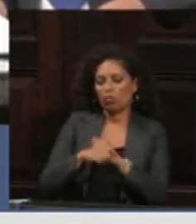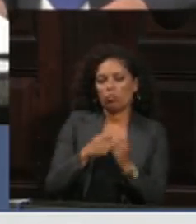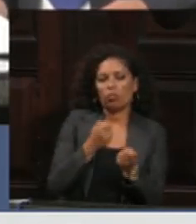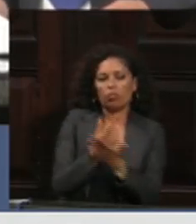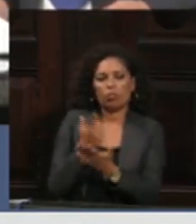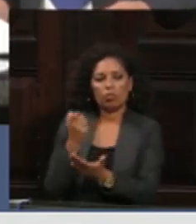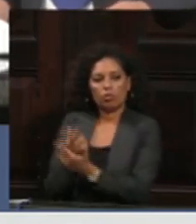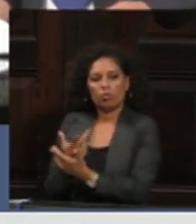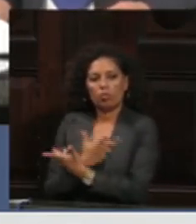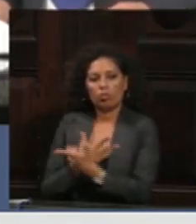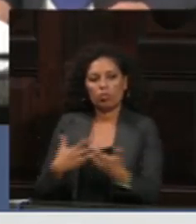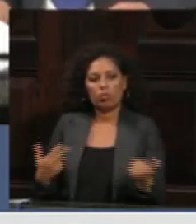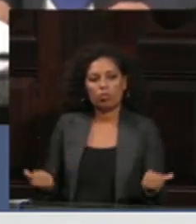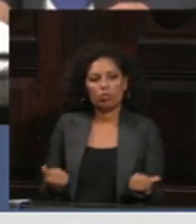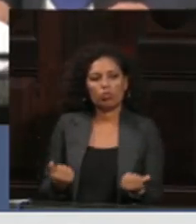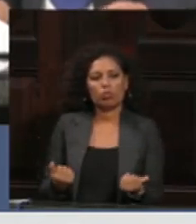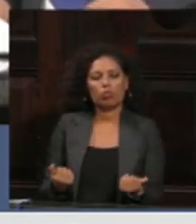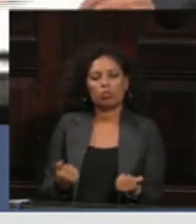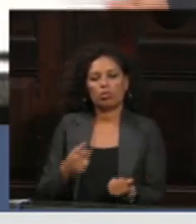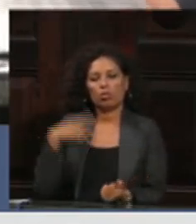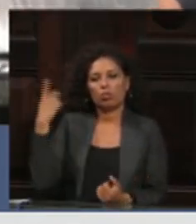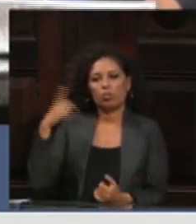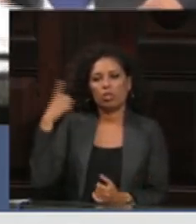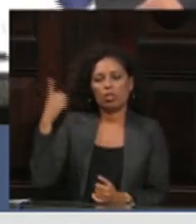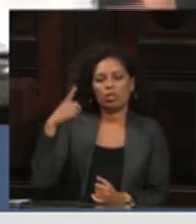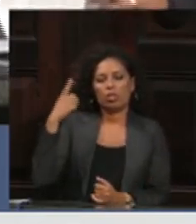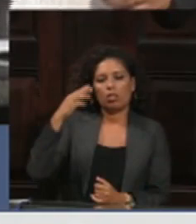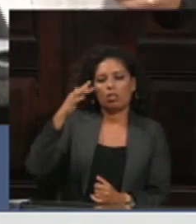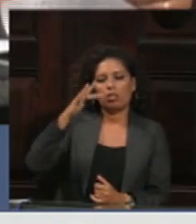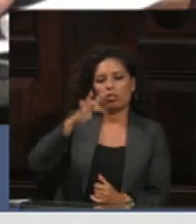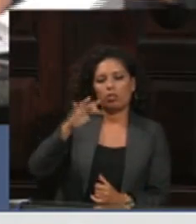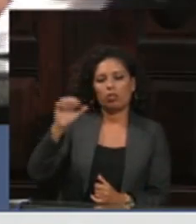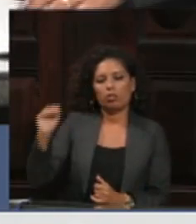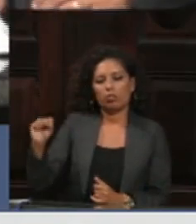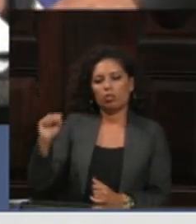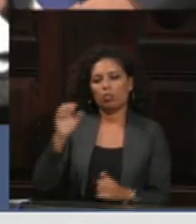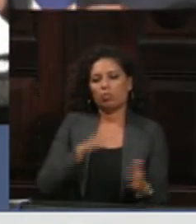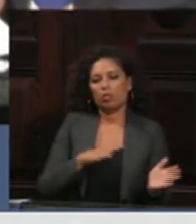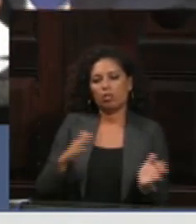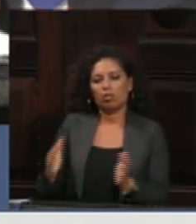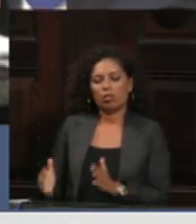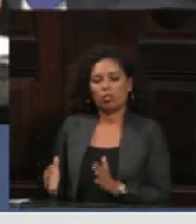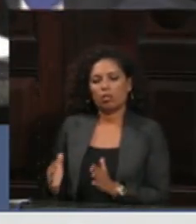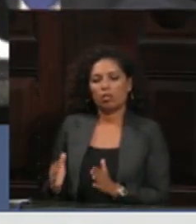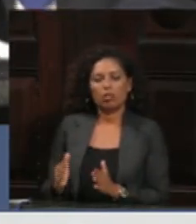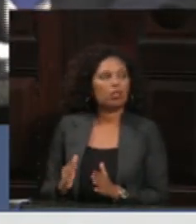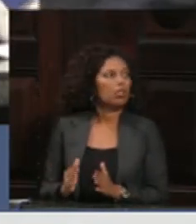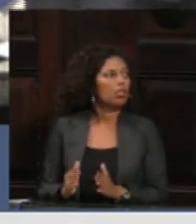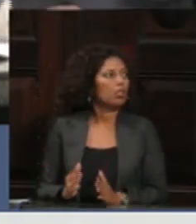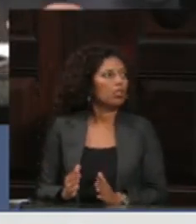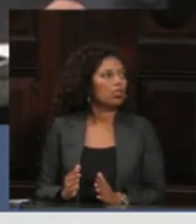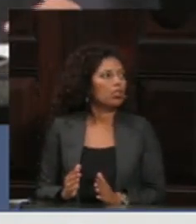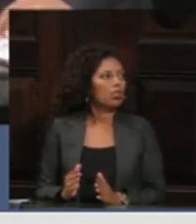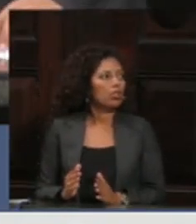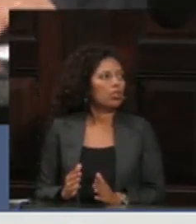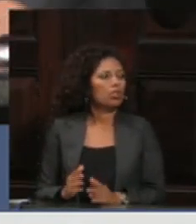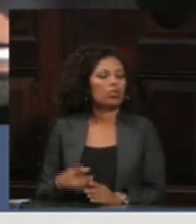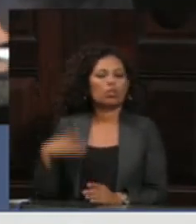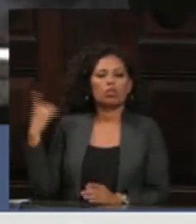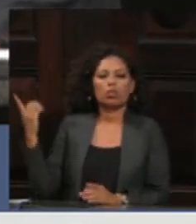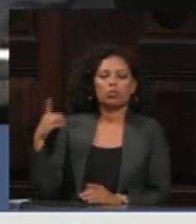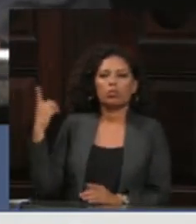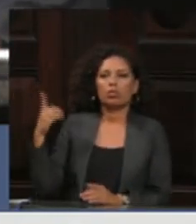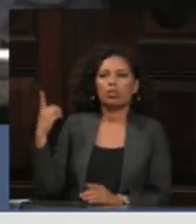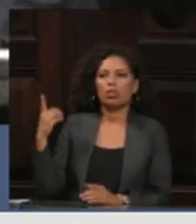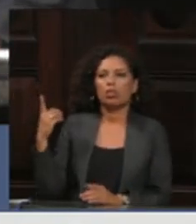Comissão de Defesa do Consumidor, deputado Fábio Silva. Pela ordem, presidente. 2 minutos só. Deputado Fábio Silva.